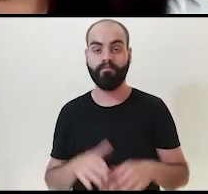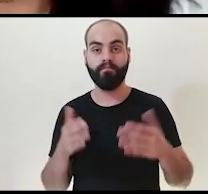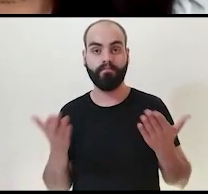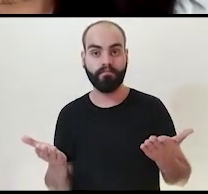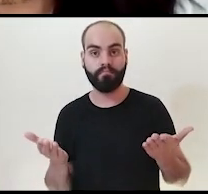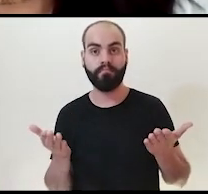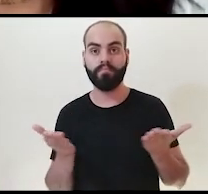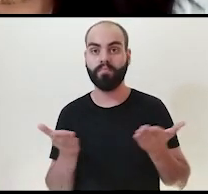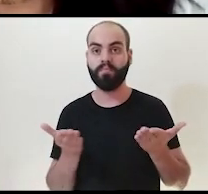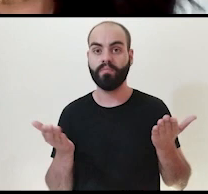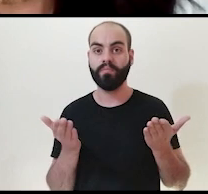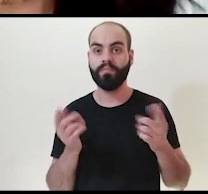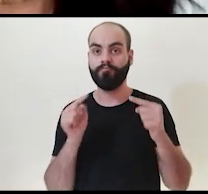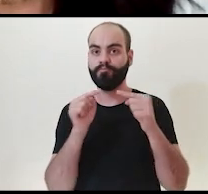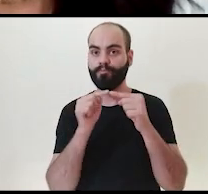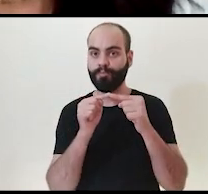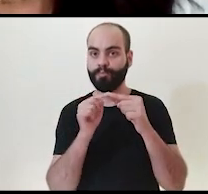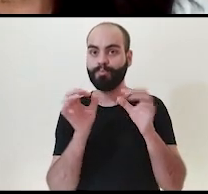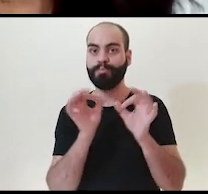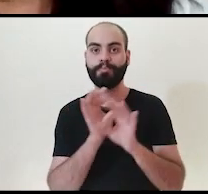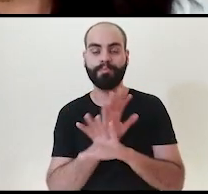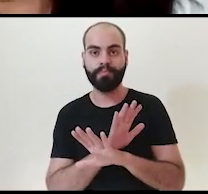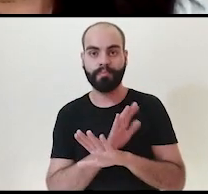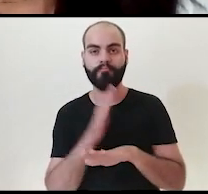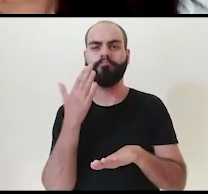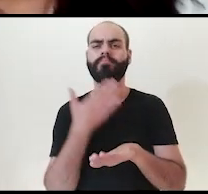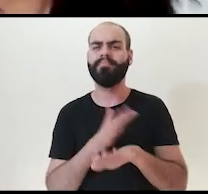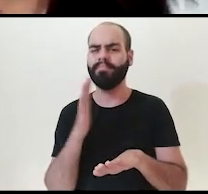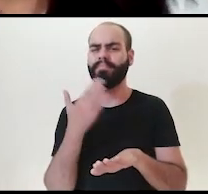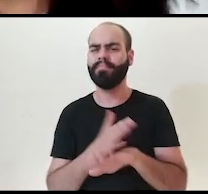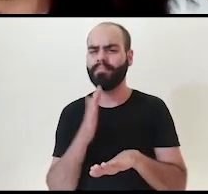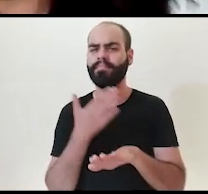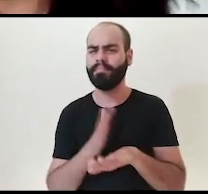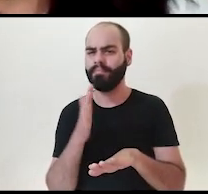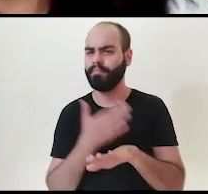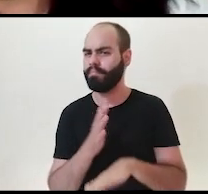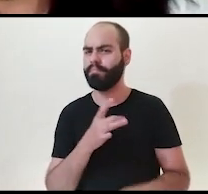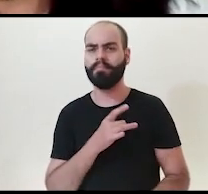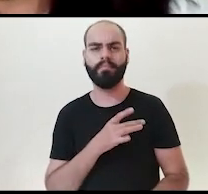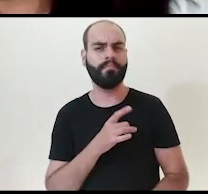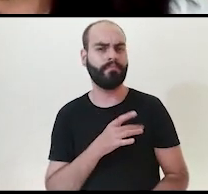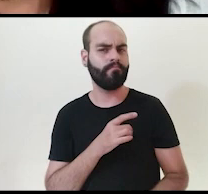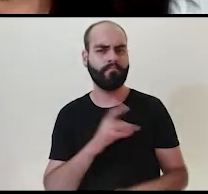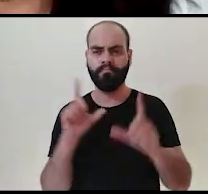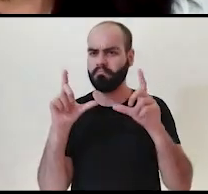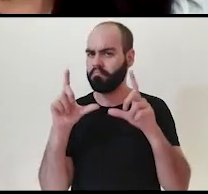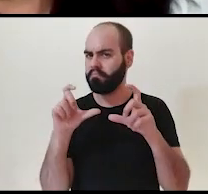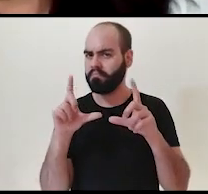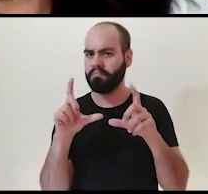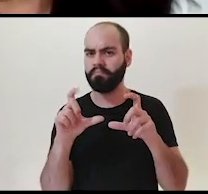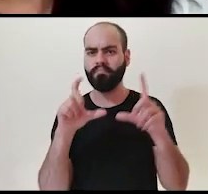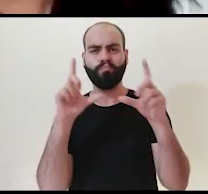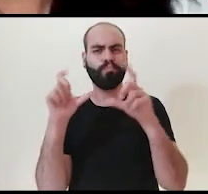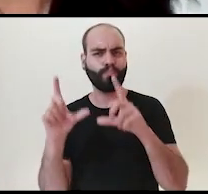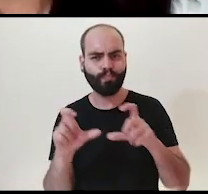aqui para poder finalizar que é para treinar bastante, não ter medo de clicar, fazer